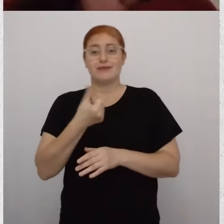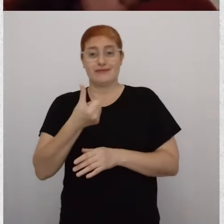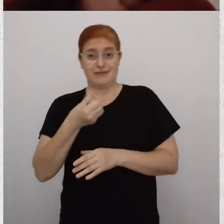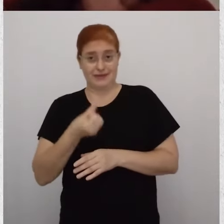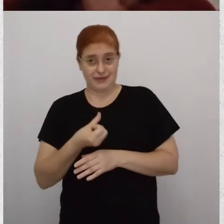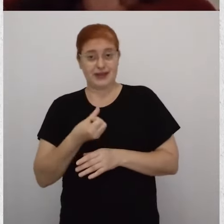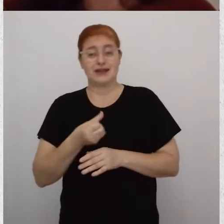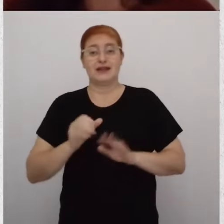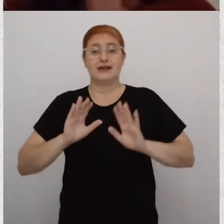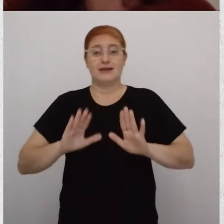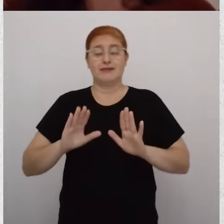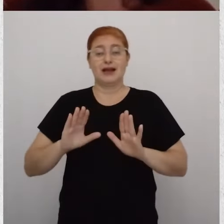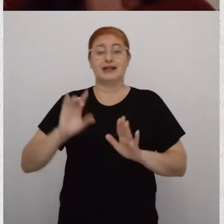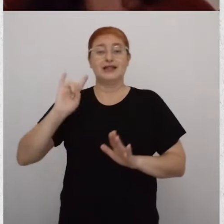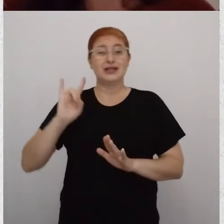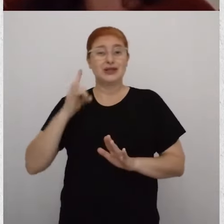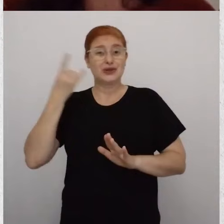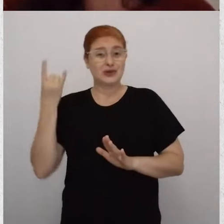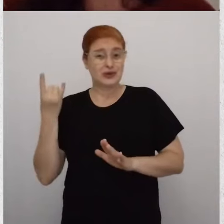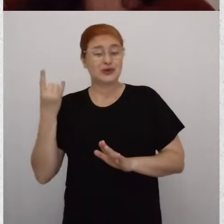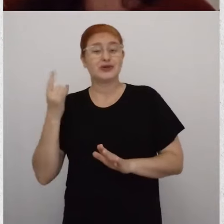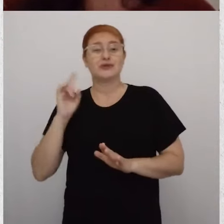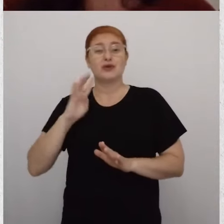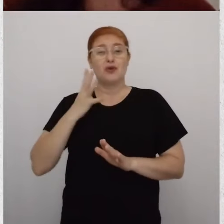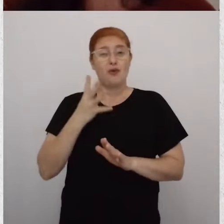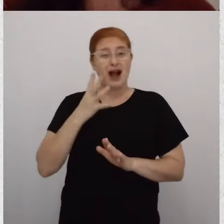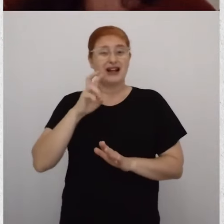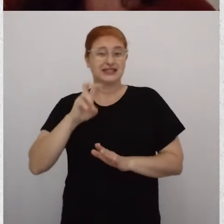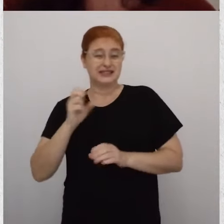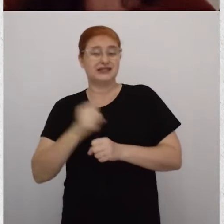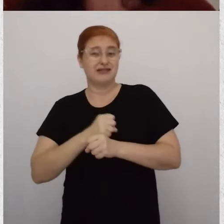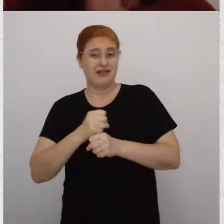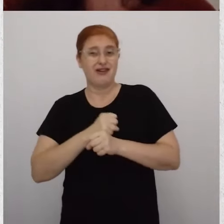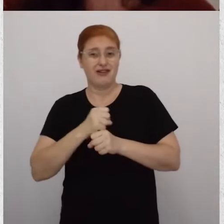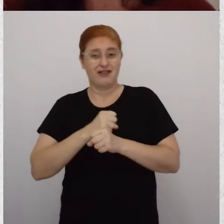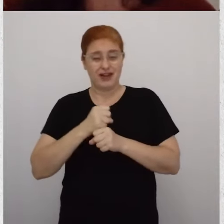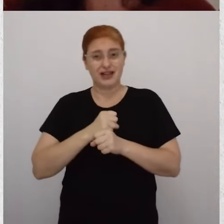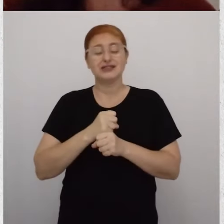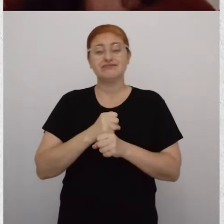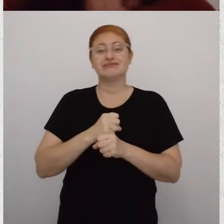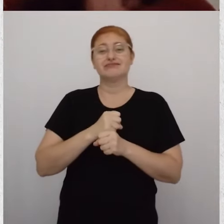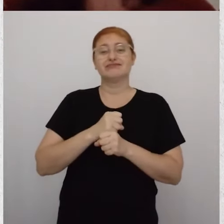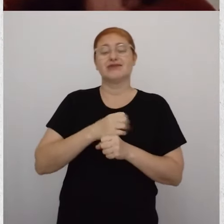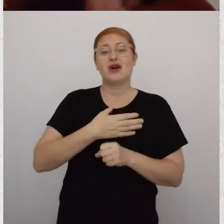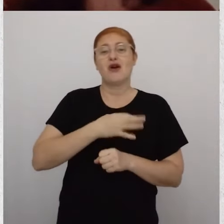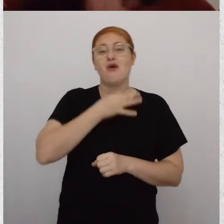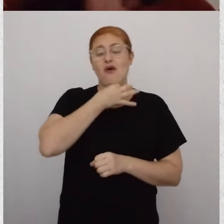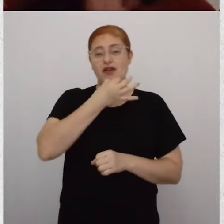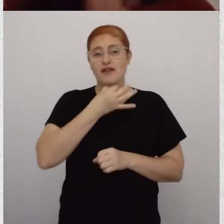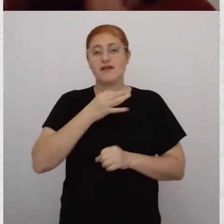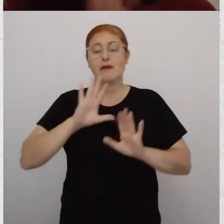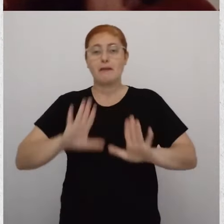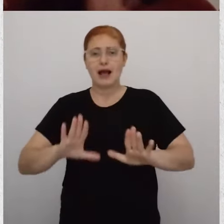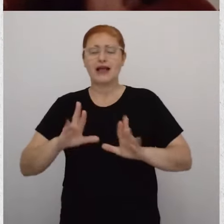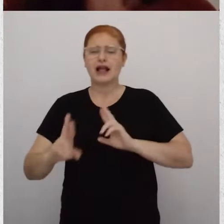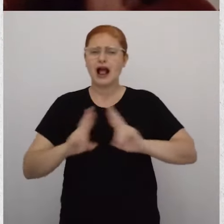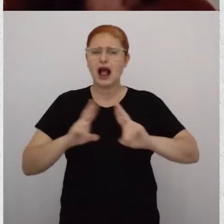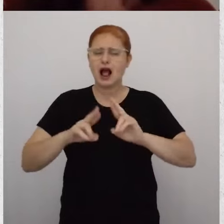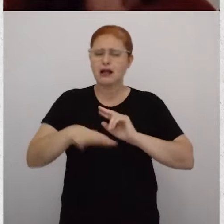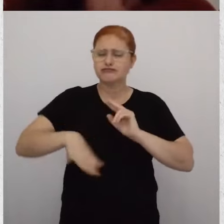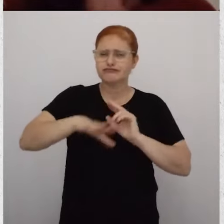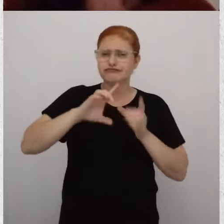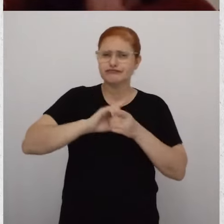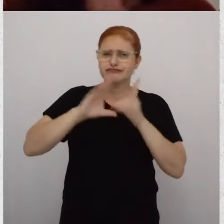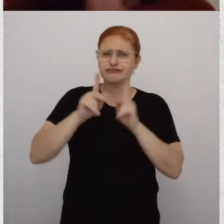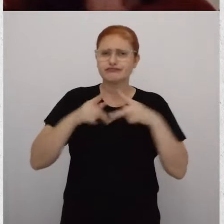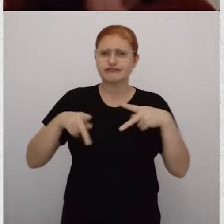vivendo nesses últimos 4 ou 5 anos, mas essa relação dentro do campo